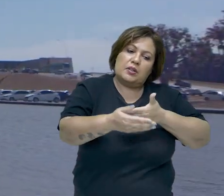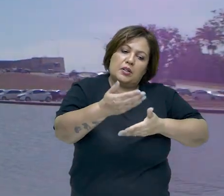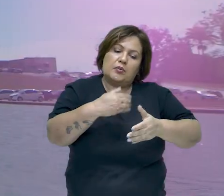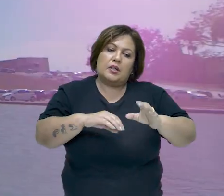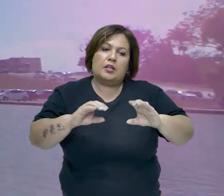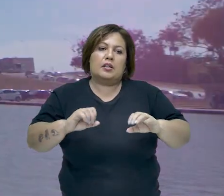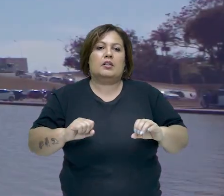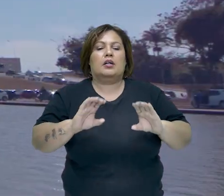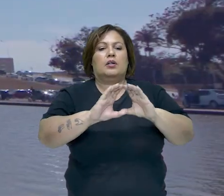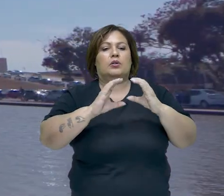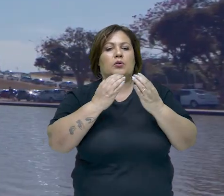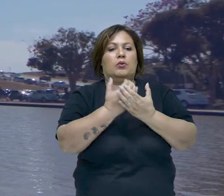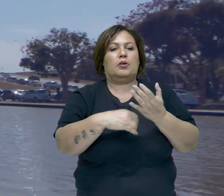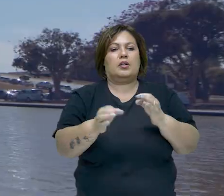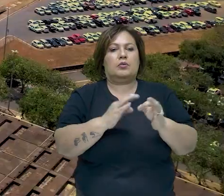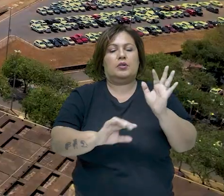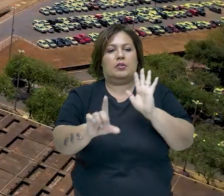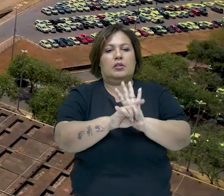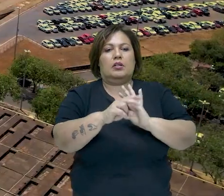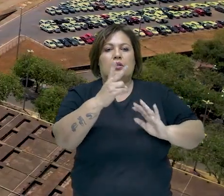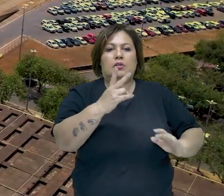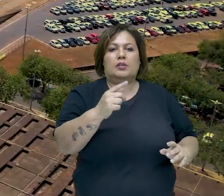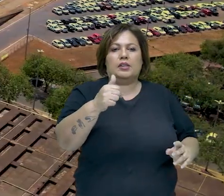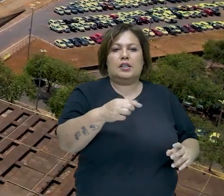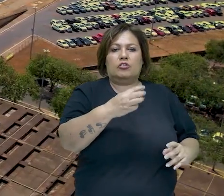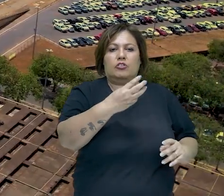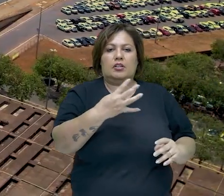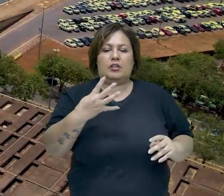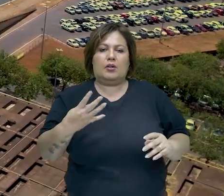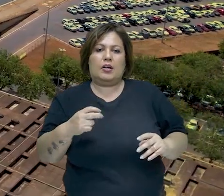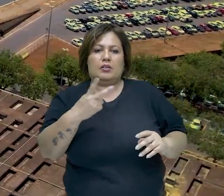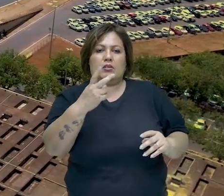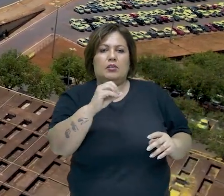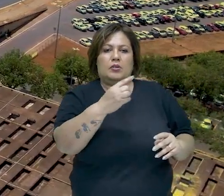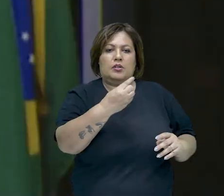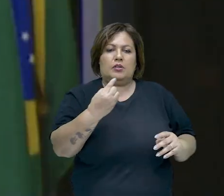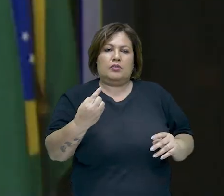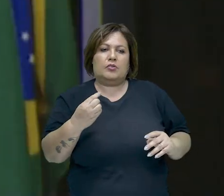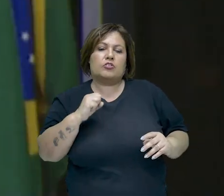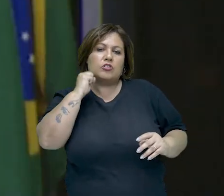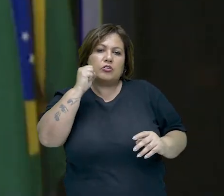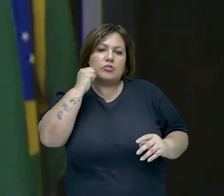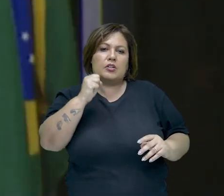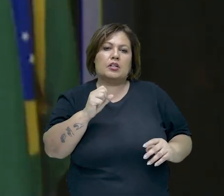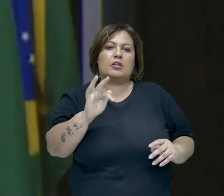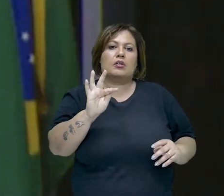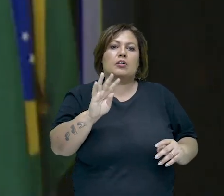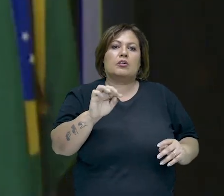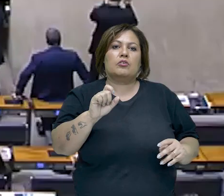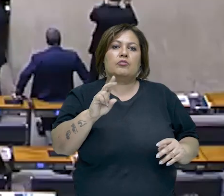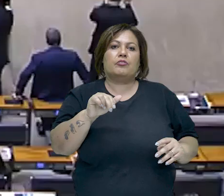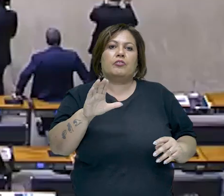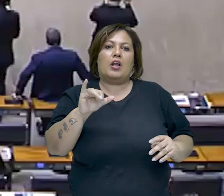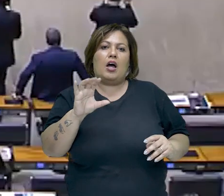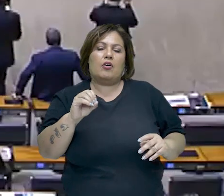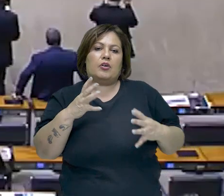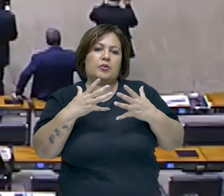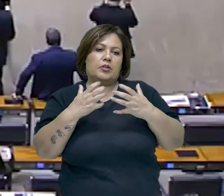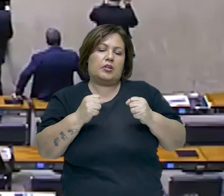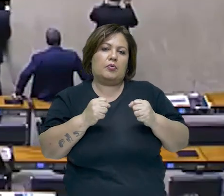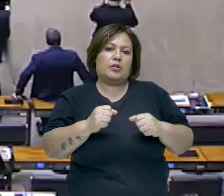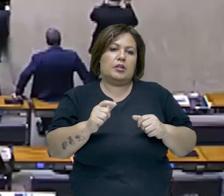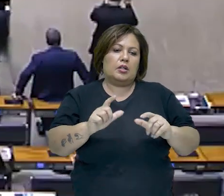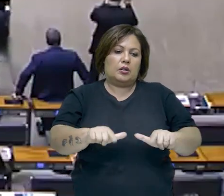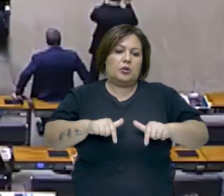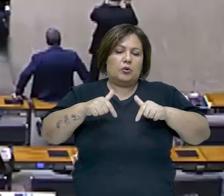no Congresso Nacional o projeto de lei 2734 de 2021 do senador Flávio Bolsonaro, que pretende